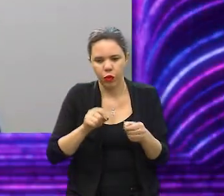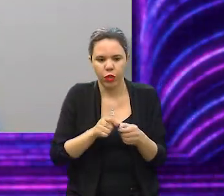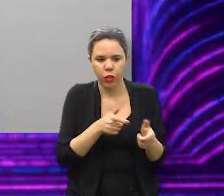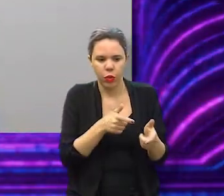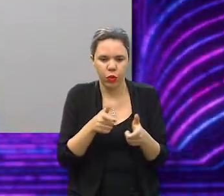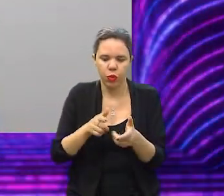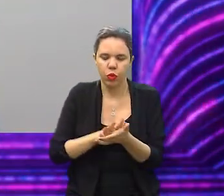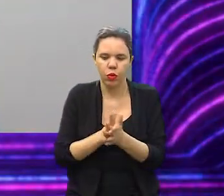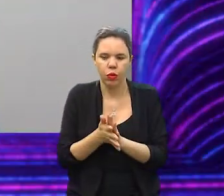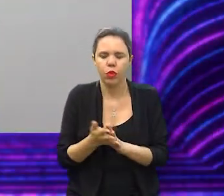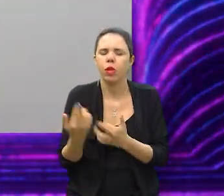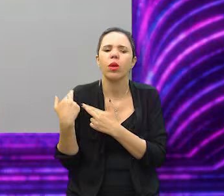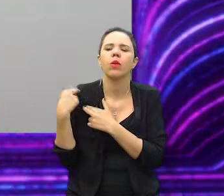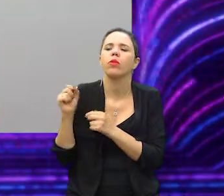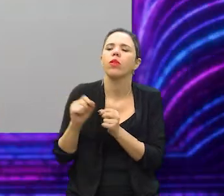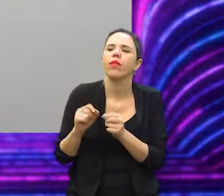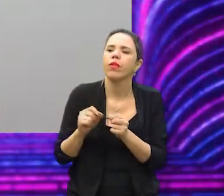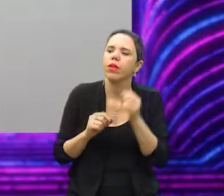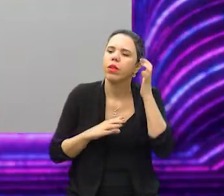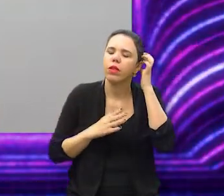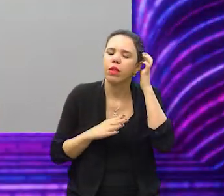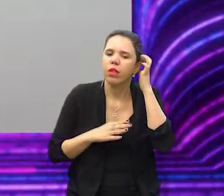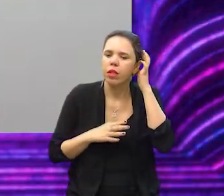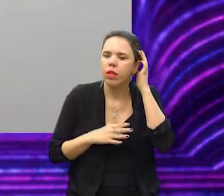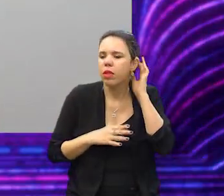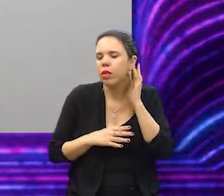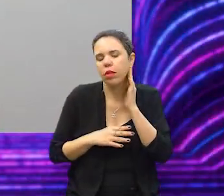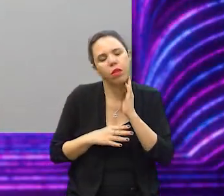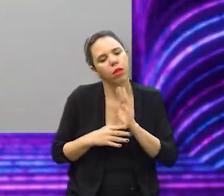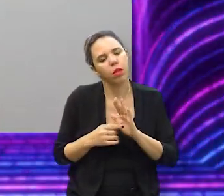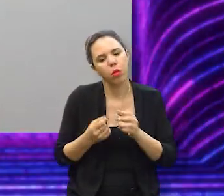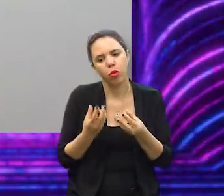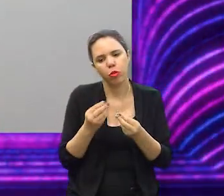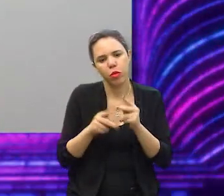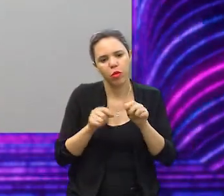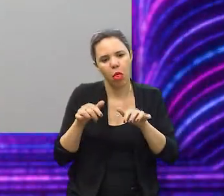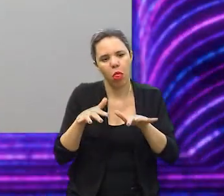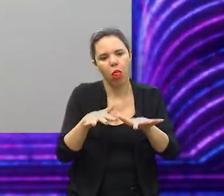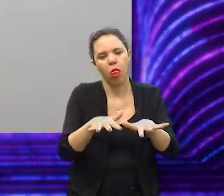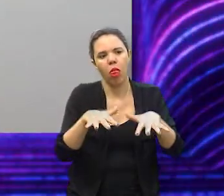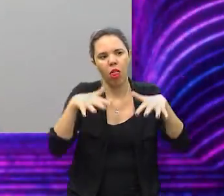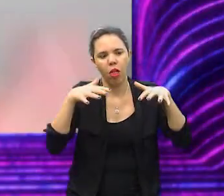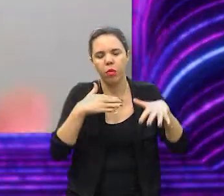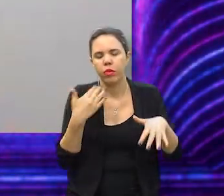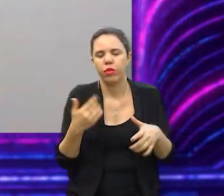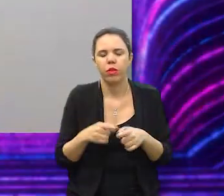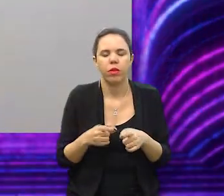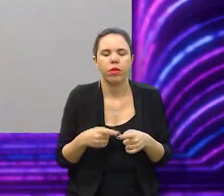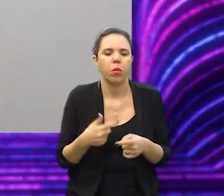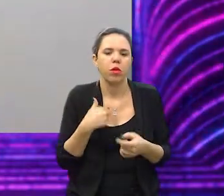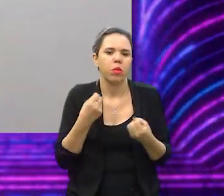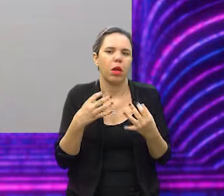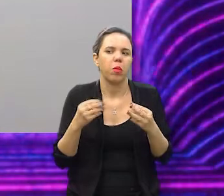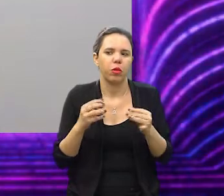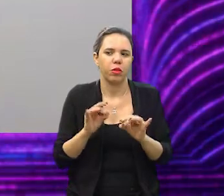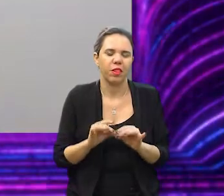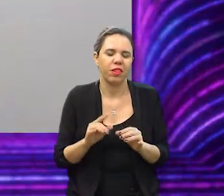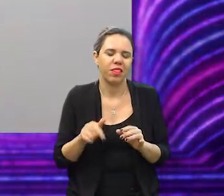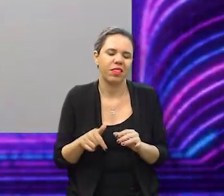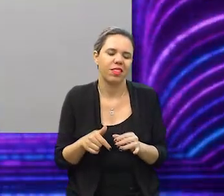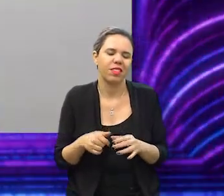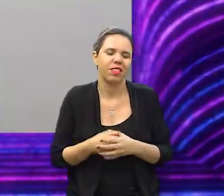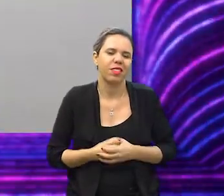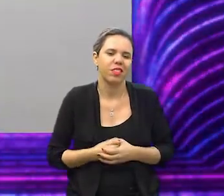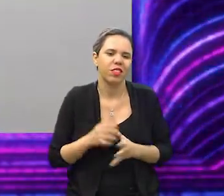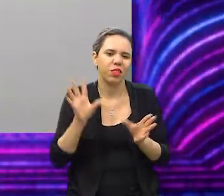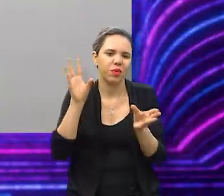ali o responsável pela infestação de mortos-vivos em Kimbar. Mas, né, não posso contar muito mais do que isso, né, mas